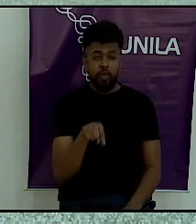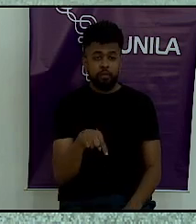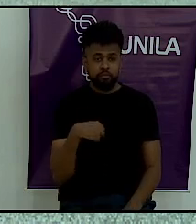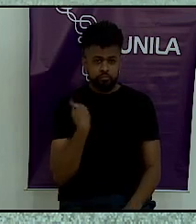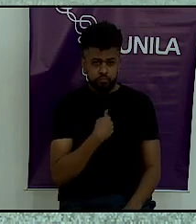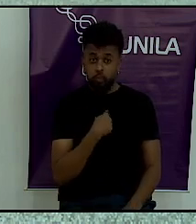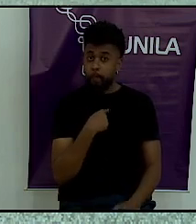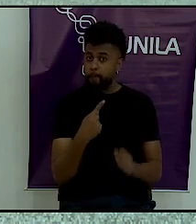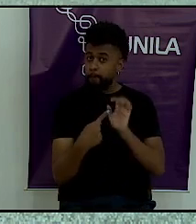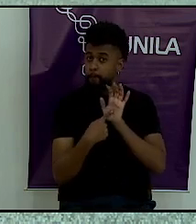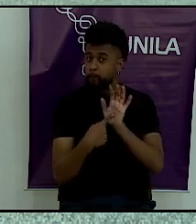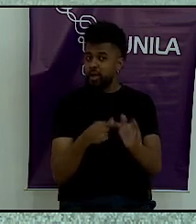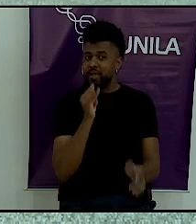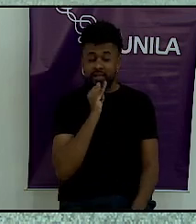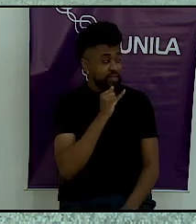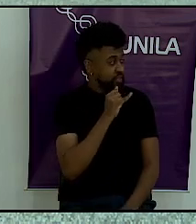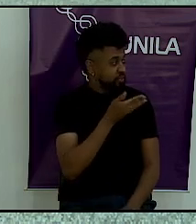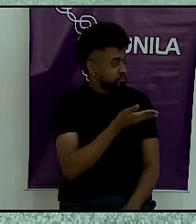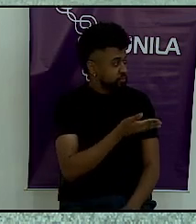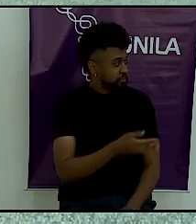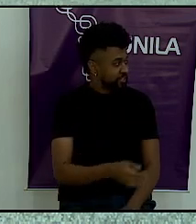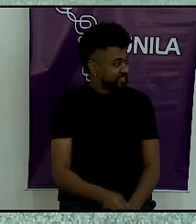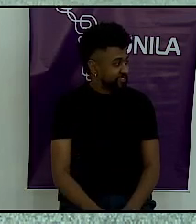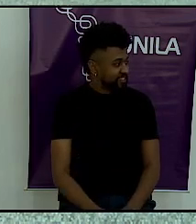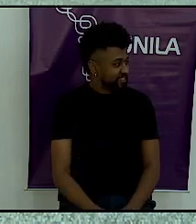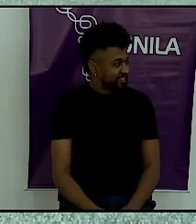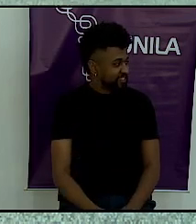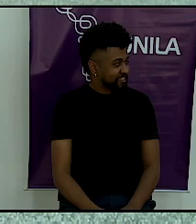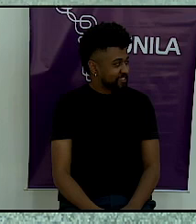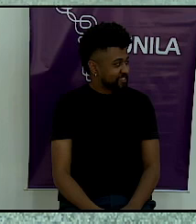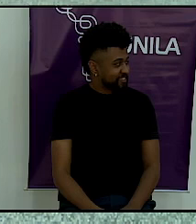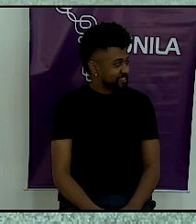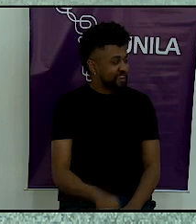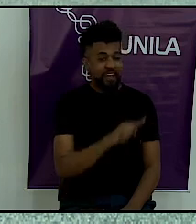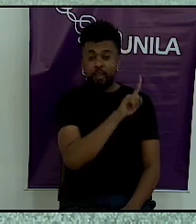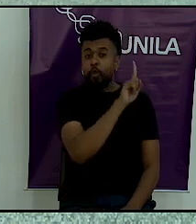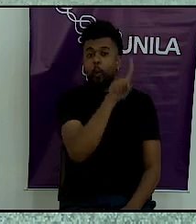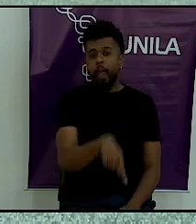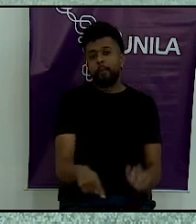uma pequena demonstração de uma pessoa que não é da área de engenharia civil, né?